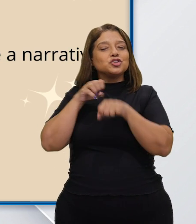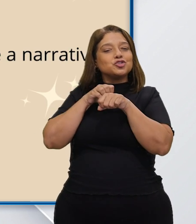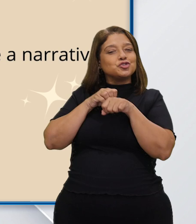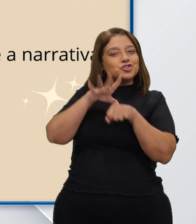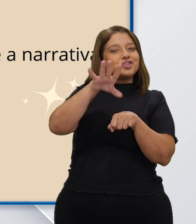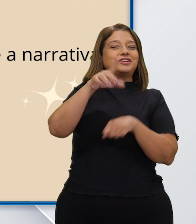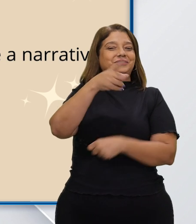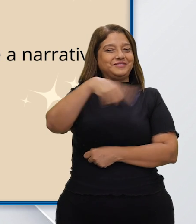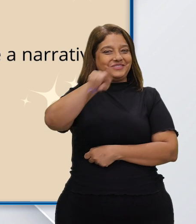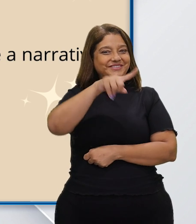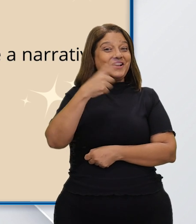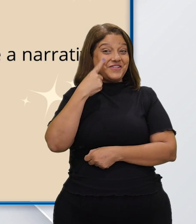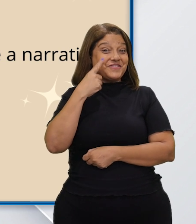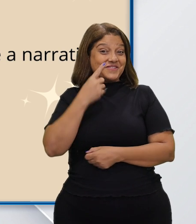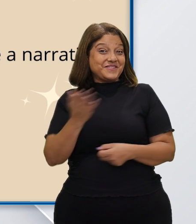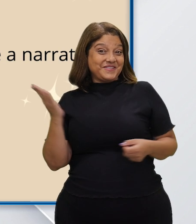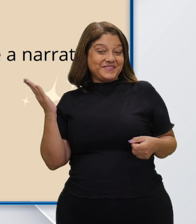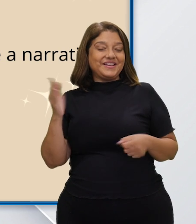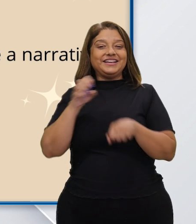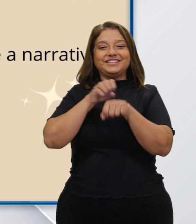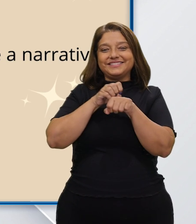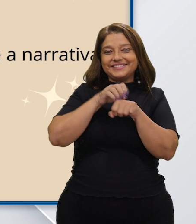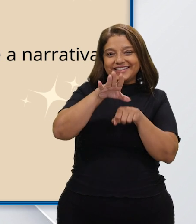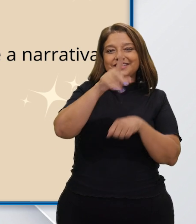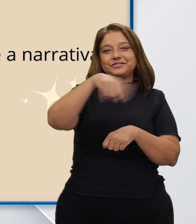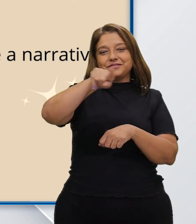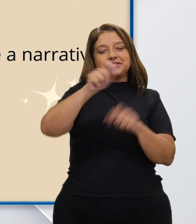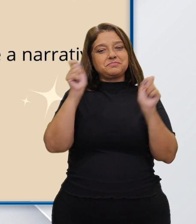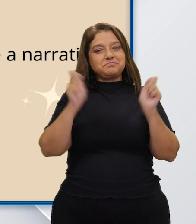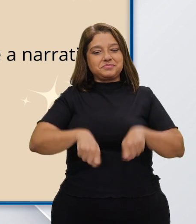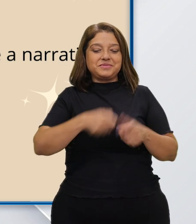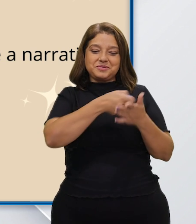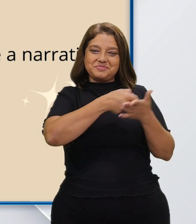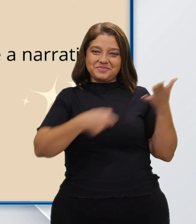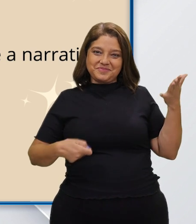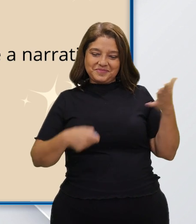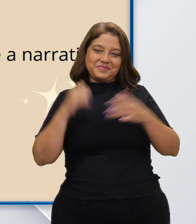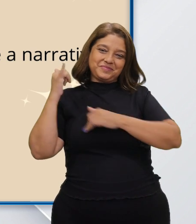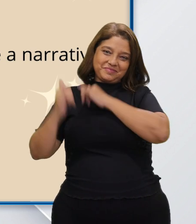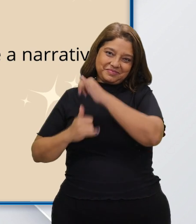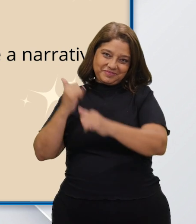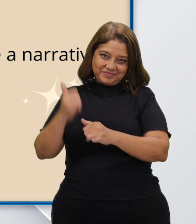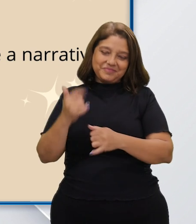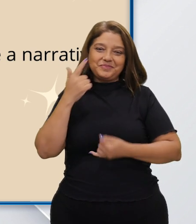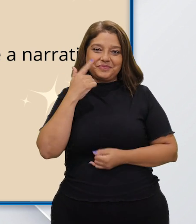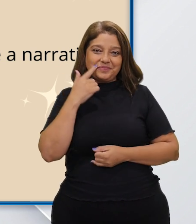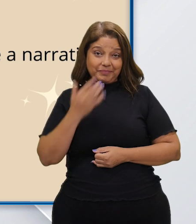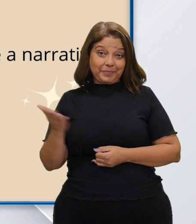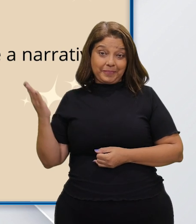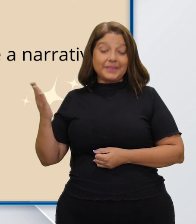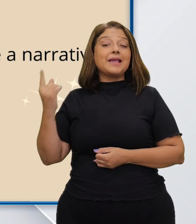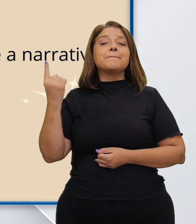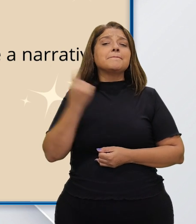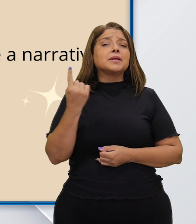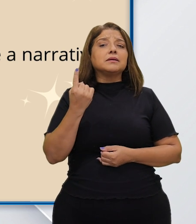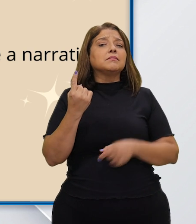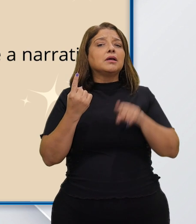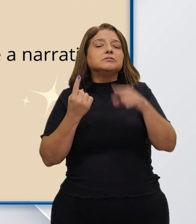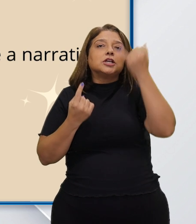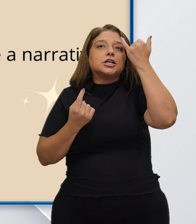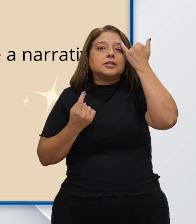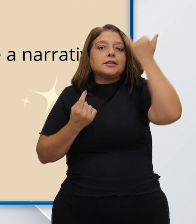dicas. Isso mesmo, vamos ver algumas dicas para escrever um conto. Vamos lá? Olha a primeira. Comece com uma